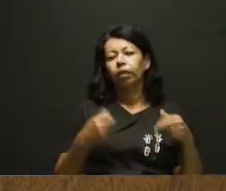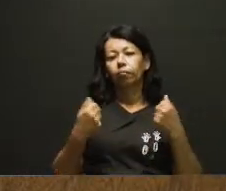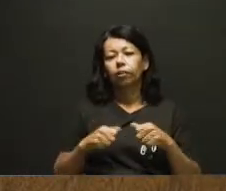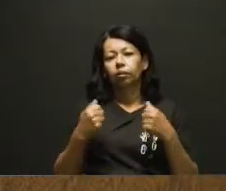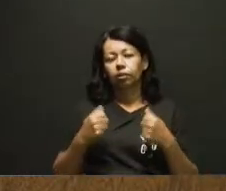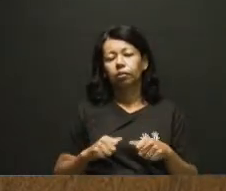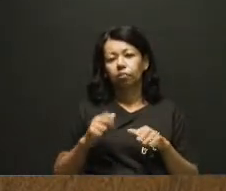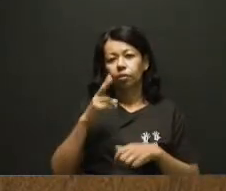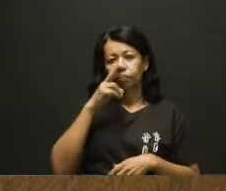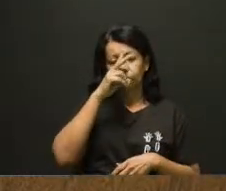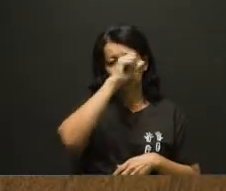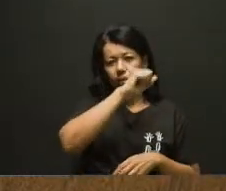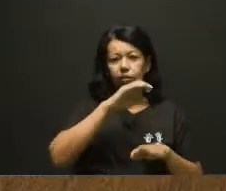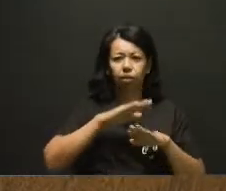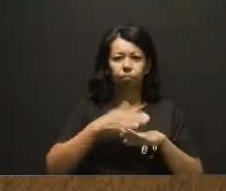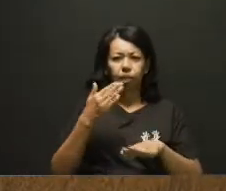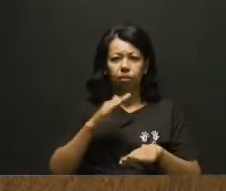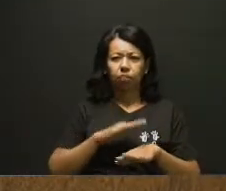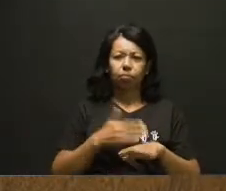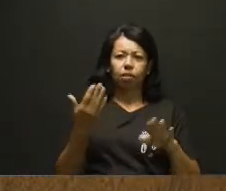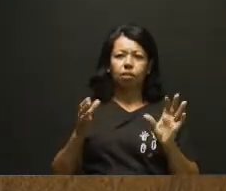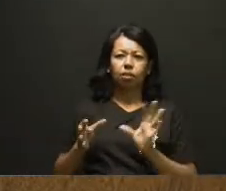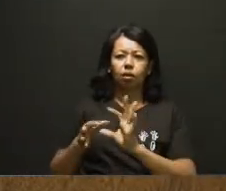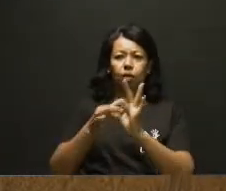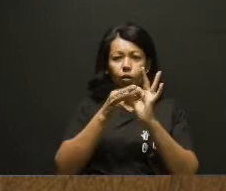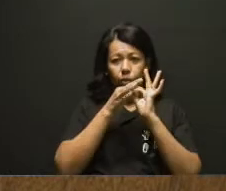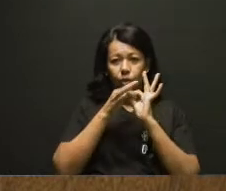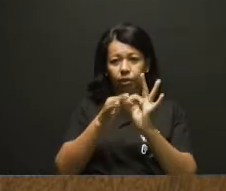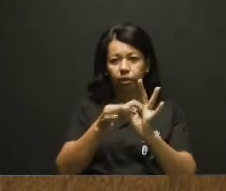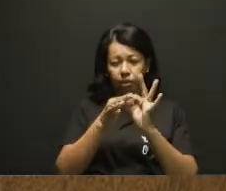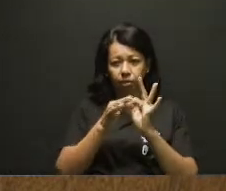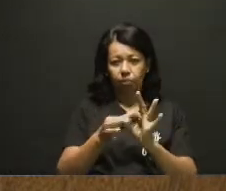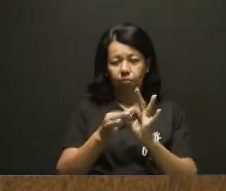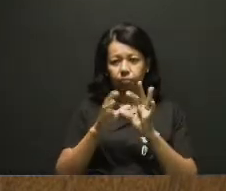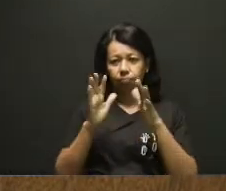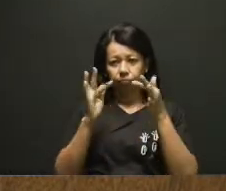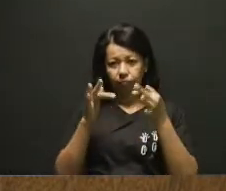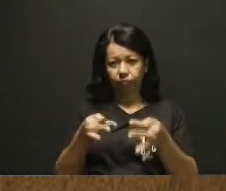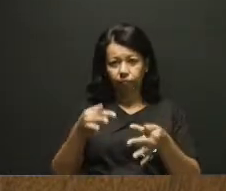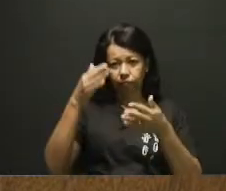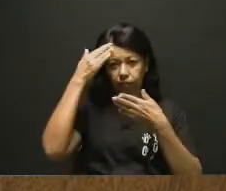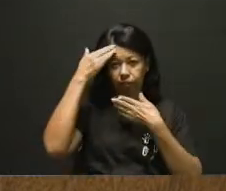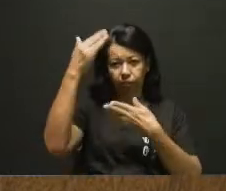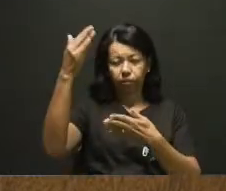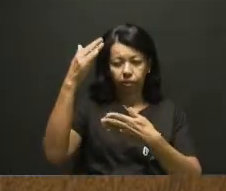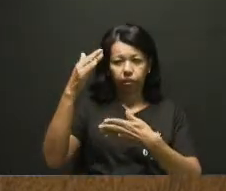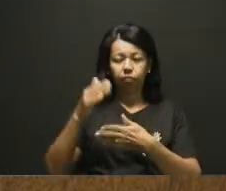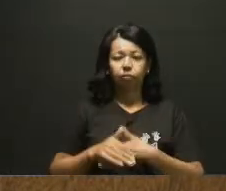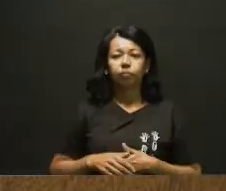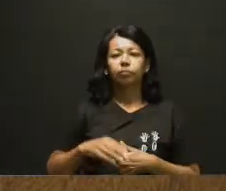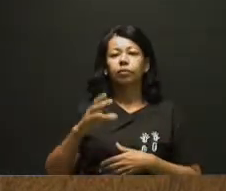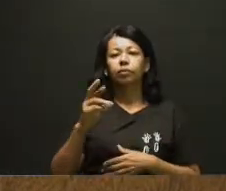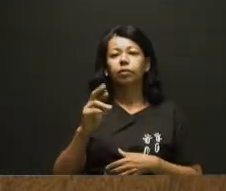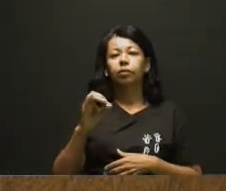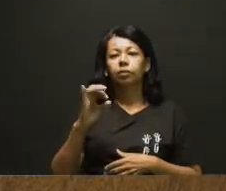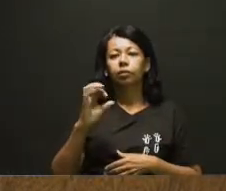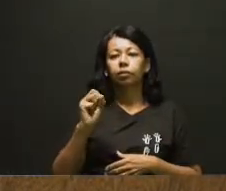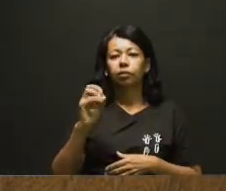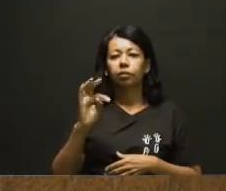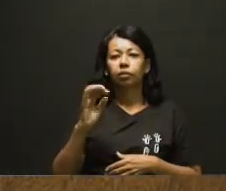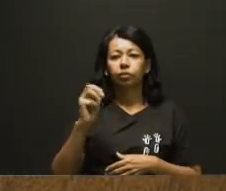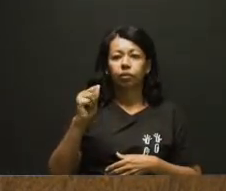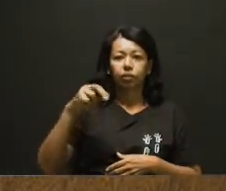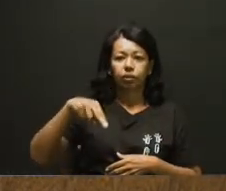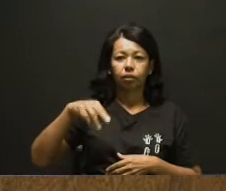e fortalecer mais e mais essa união então só queria fazer essa consideração final agradecer a doutora cantora cristiane a todos né